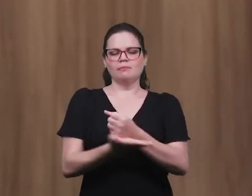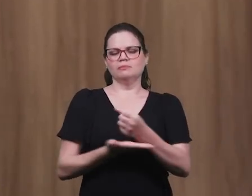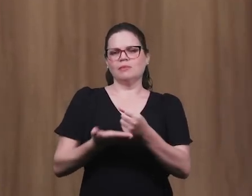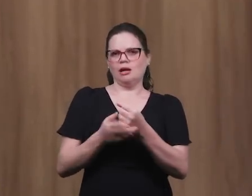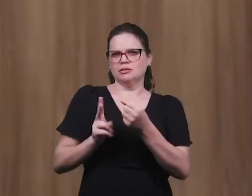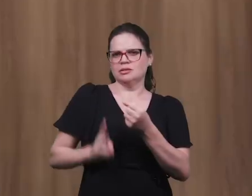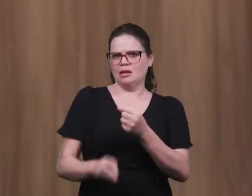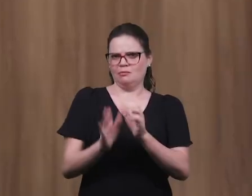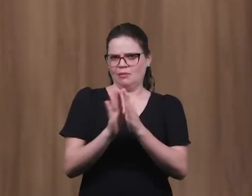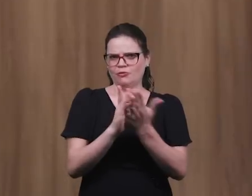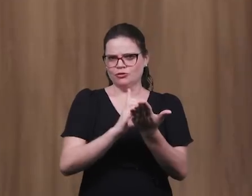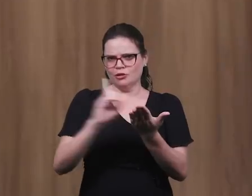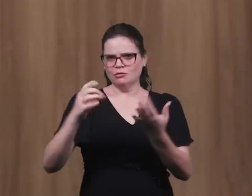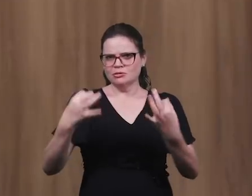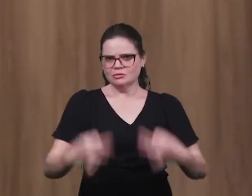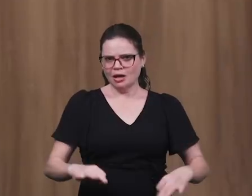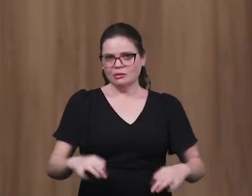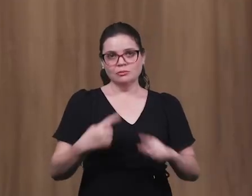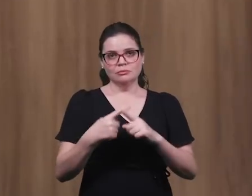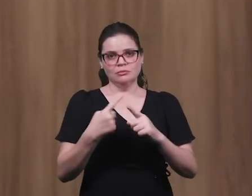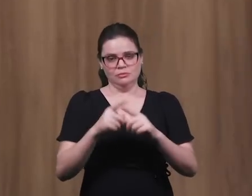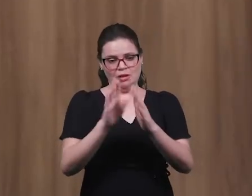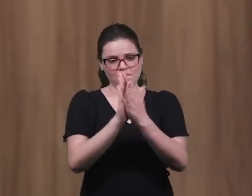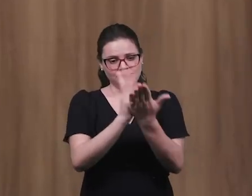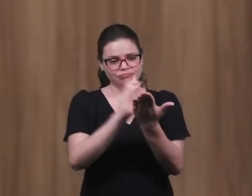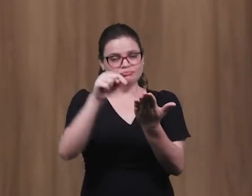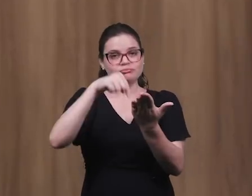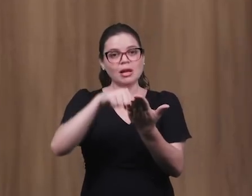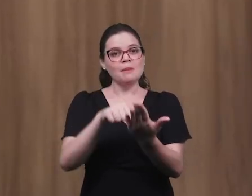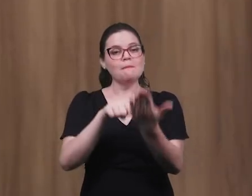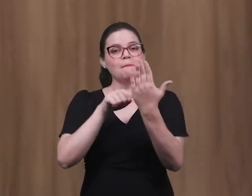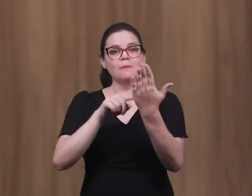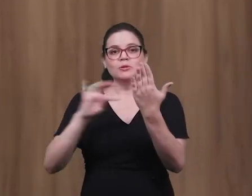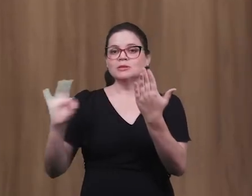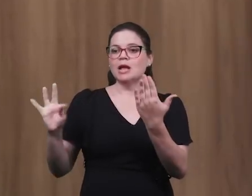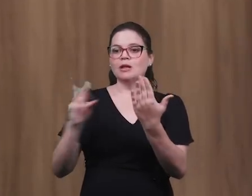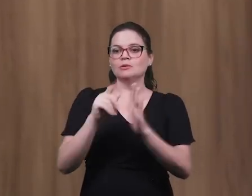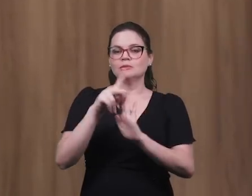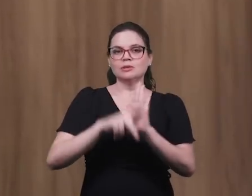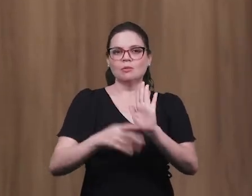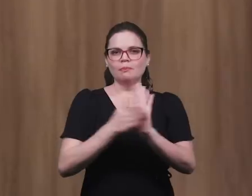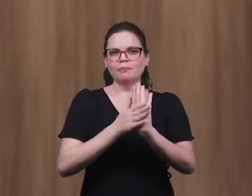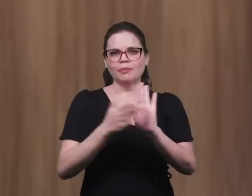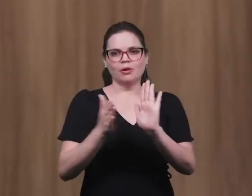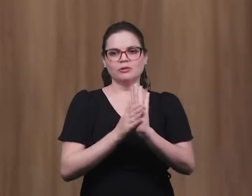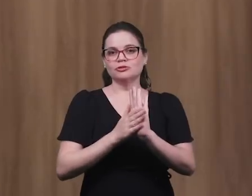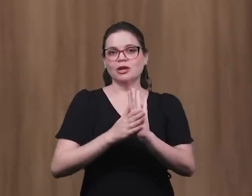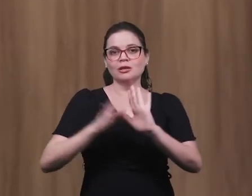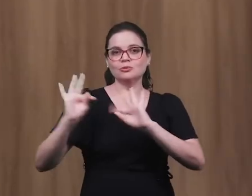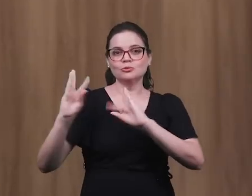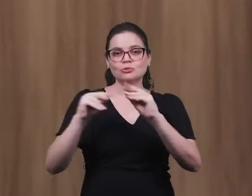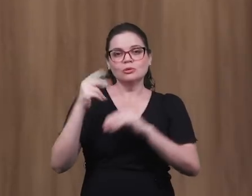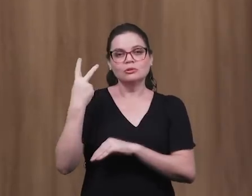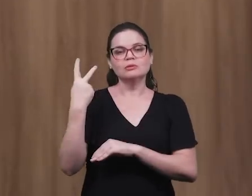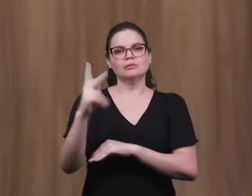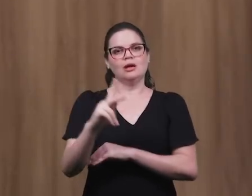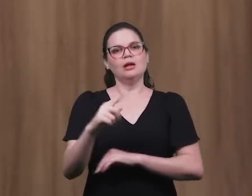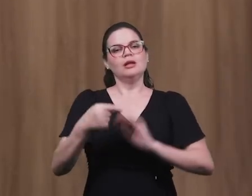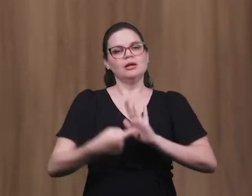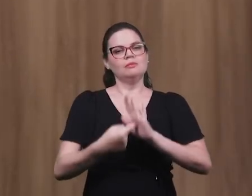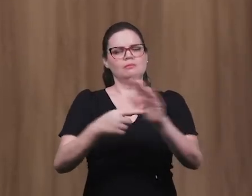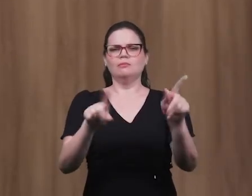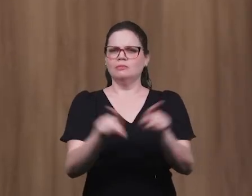porque é para nós a palavra de Deus. É de onde nós extraímos todos os princípios de sabedoria, aquilo